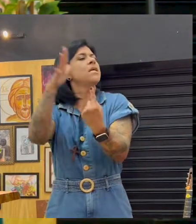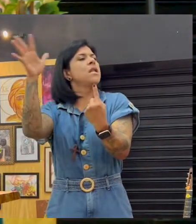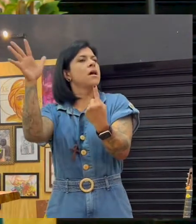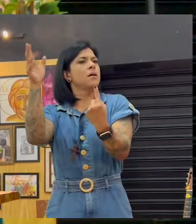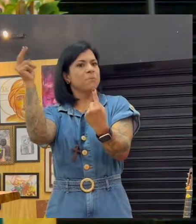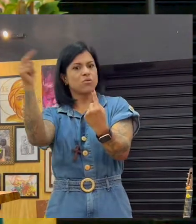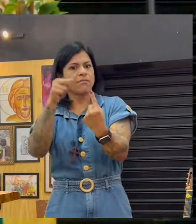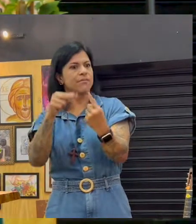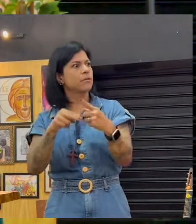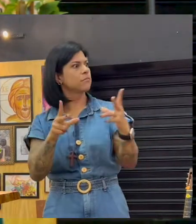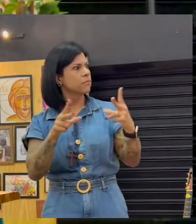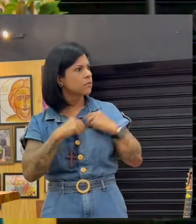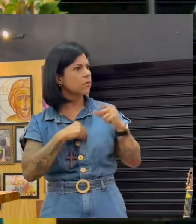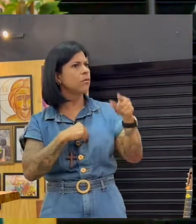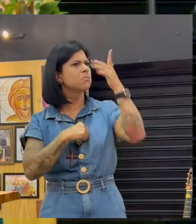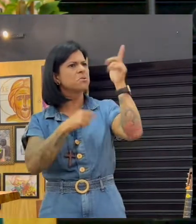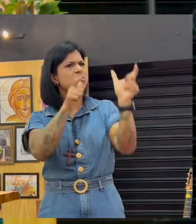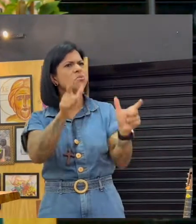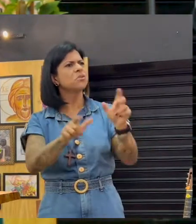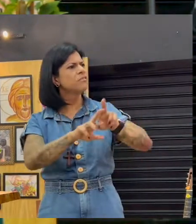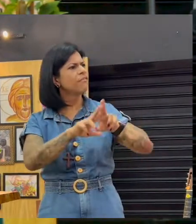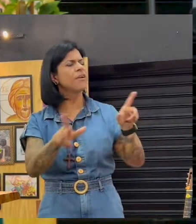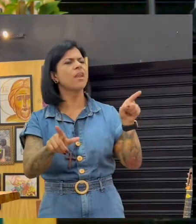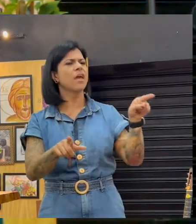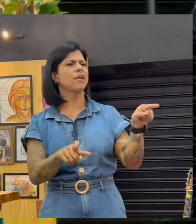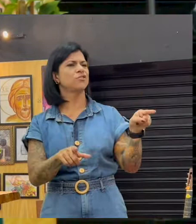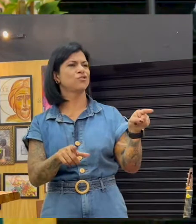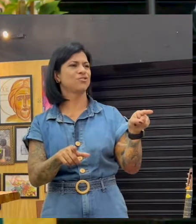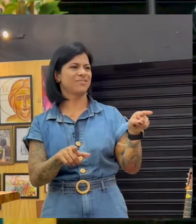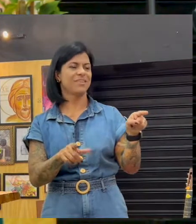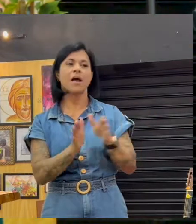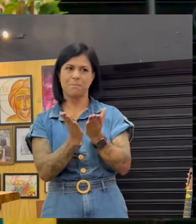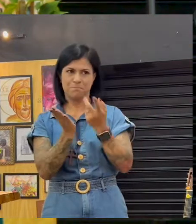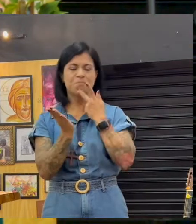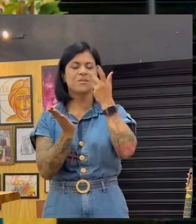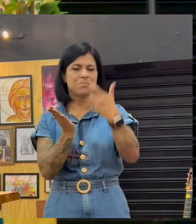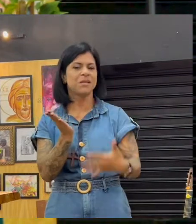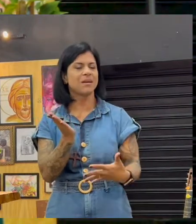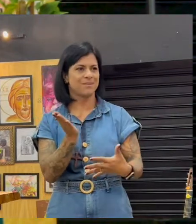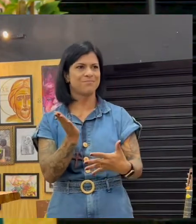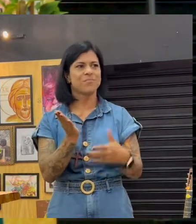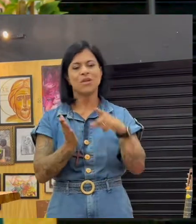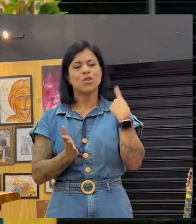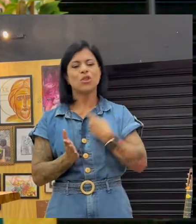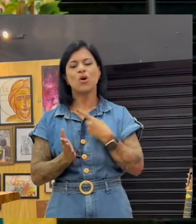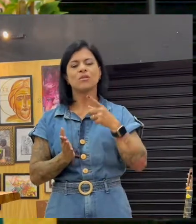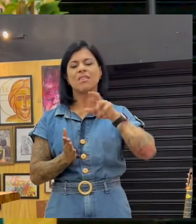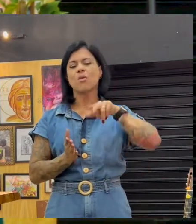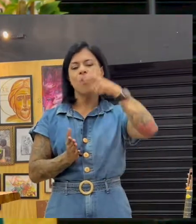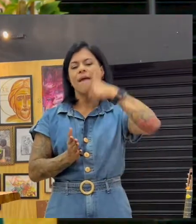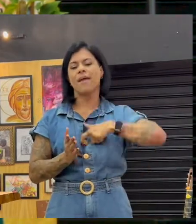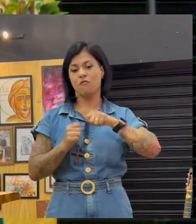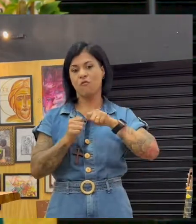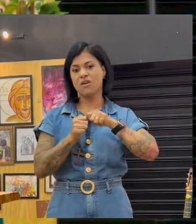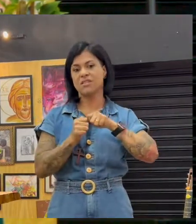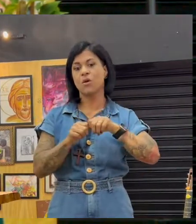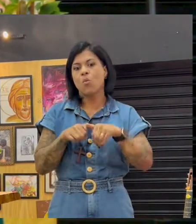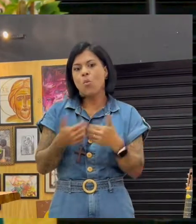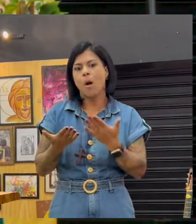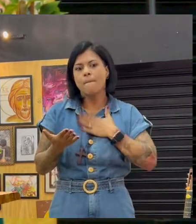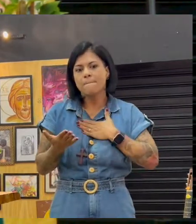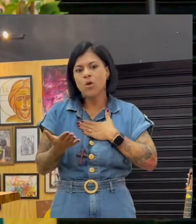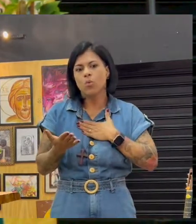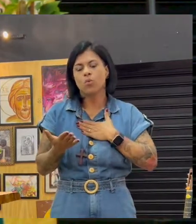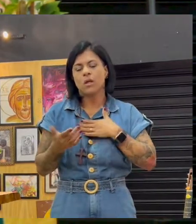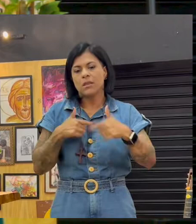universo. Nosso trabalho, gente, não se resume ao que fazemos, mas em quem nos tornamos.